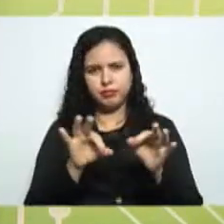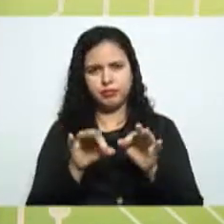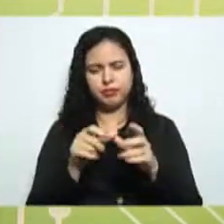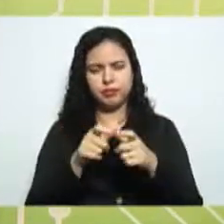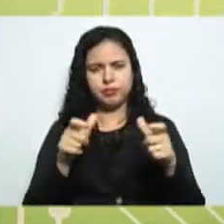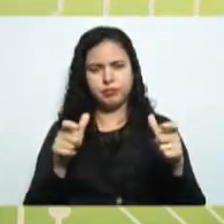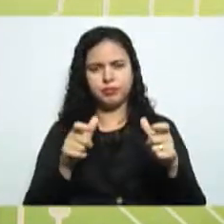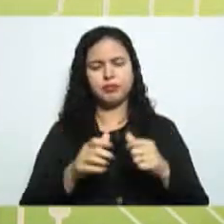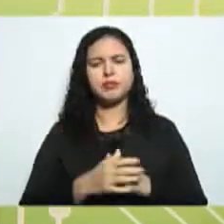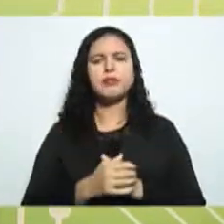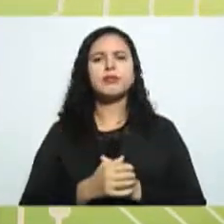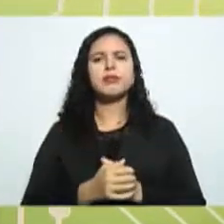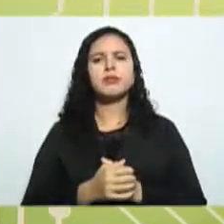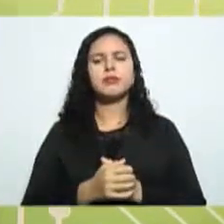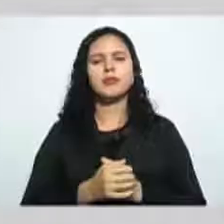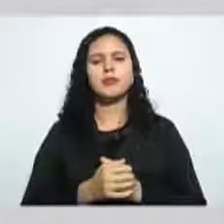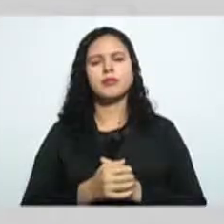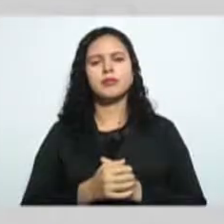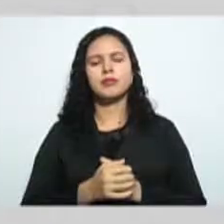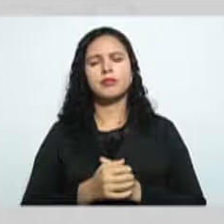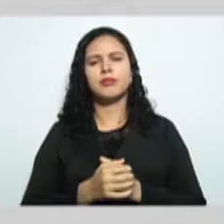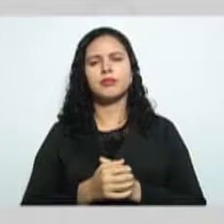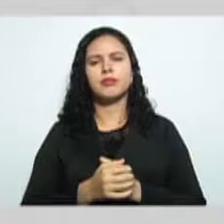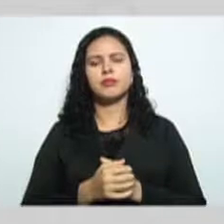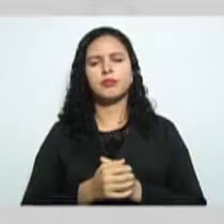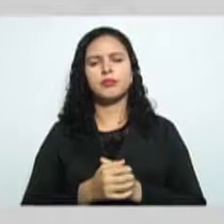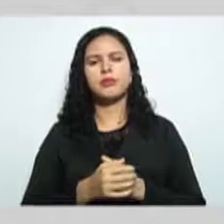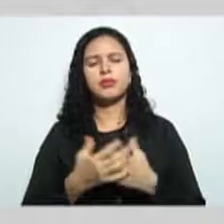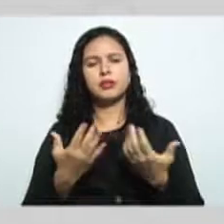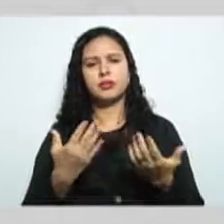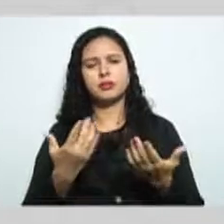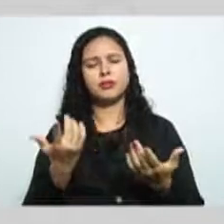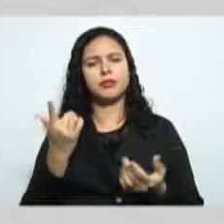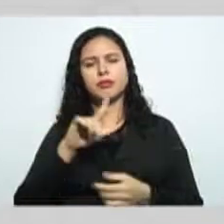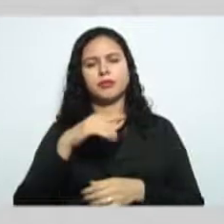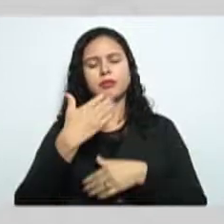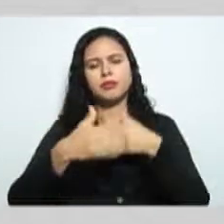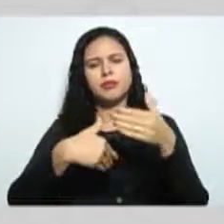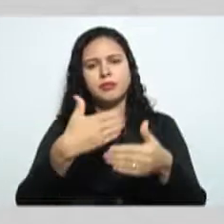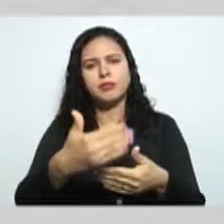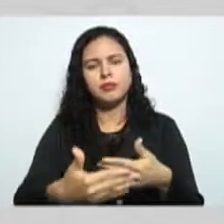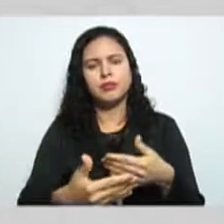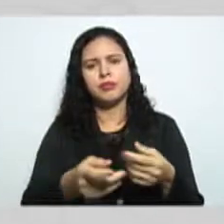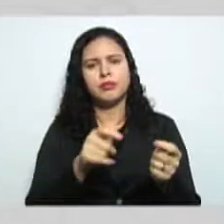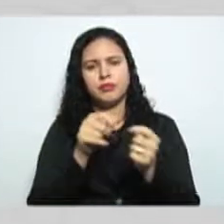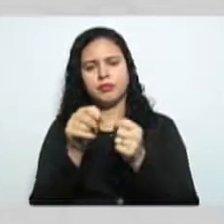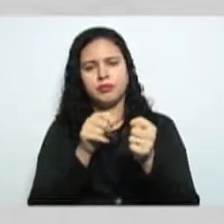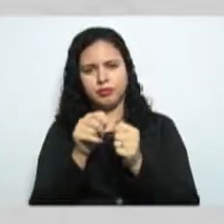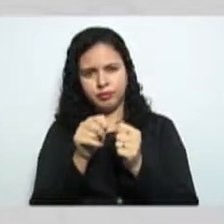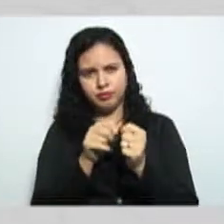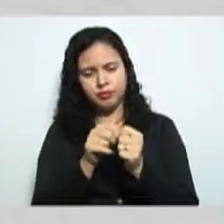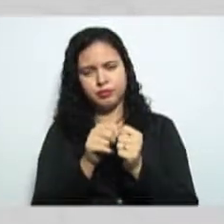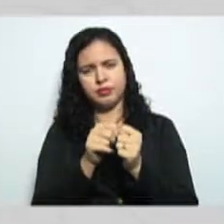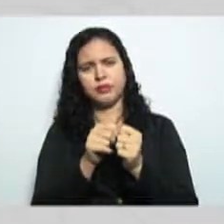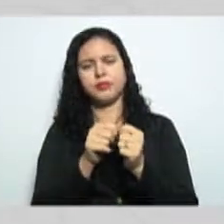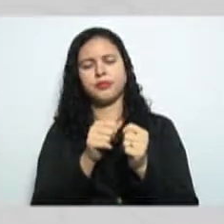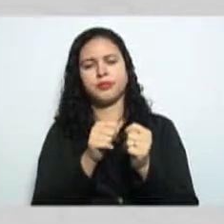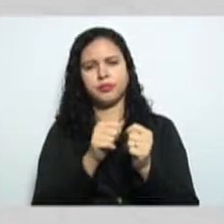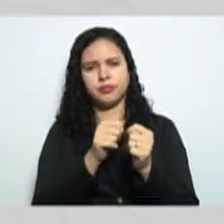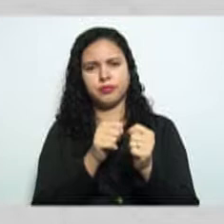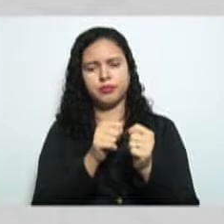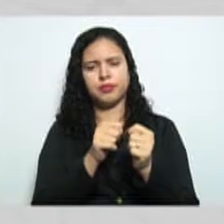maior. Como a gente pode ver nessa figura, né? Para a gente chegar a um desenvolvimento econômico avançado, assim, para a gente avançar em